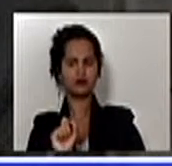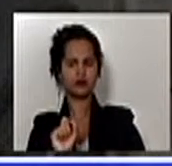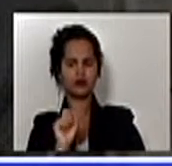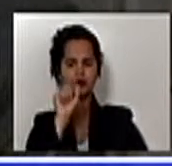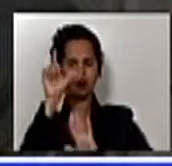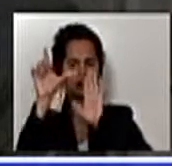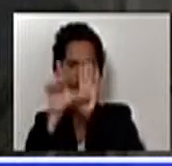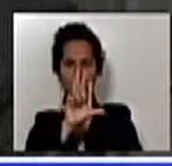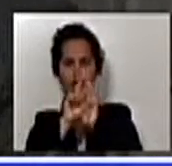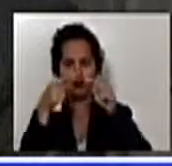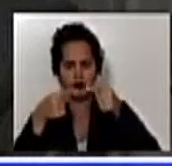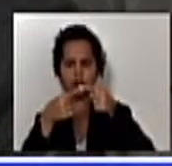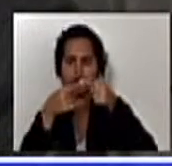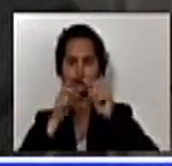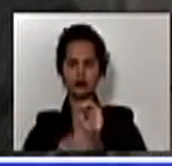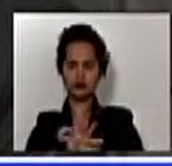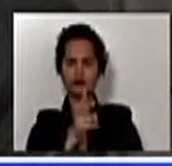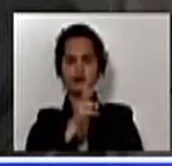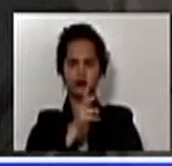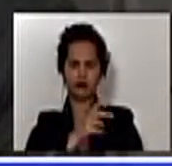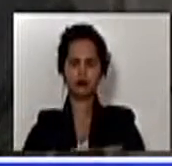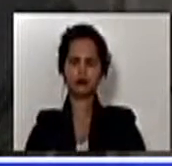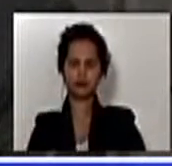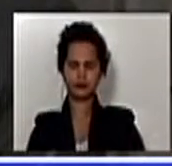do dever legal.